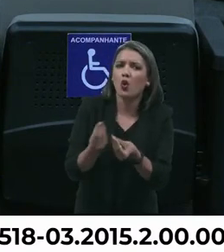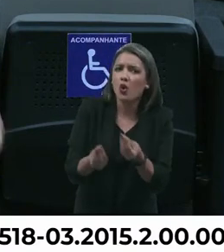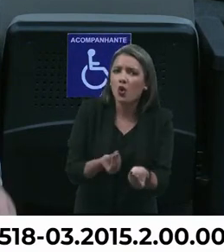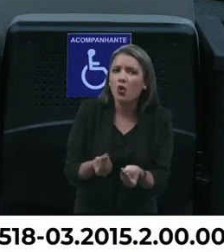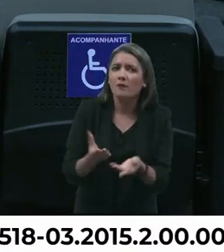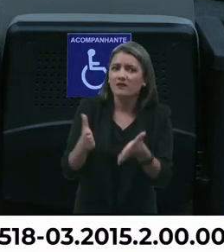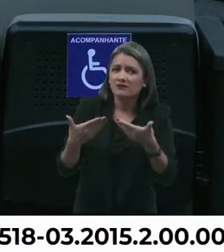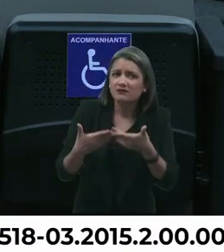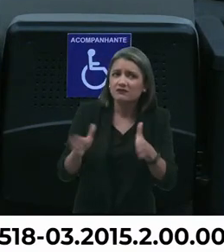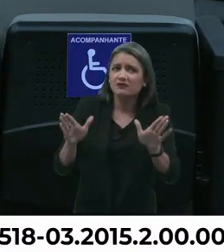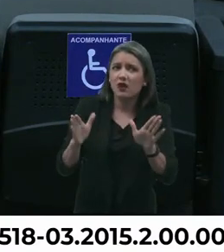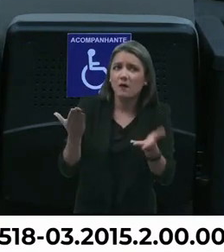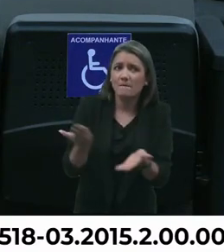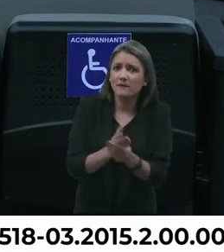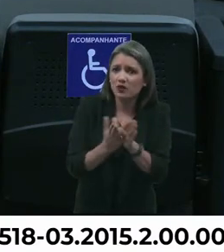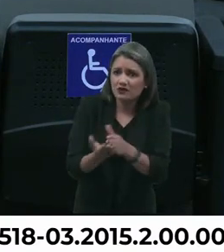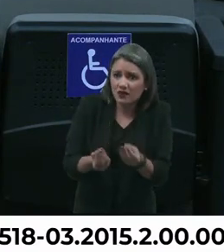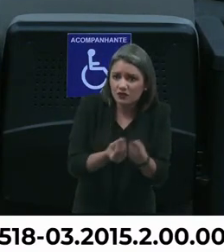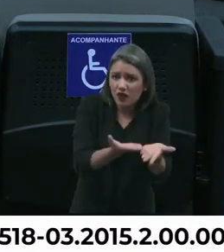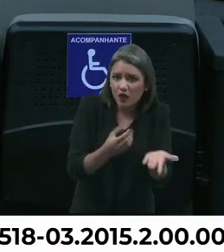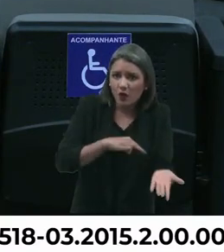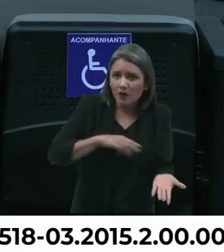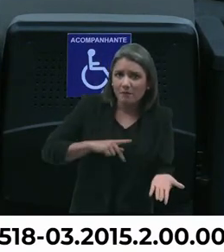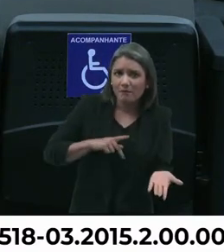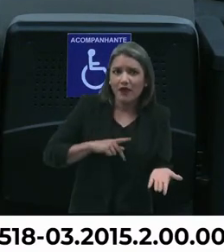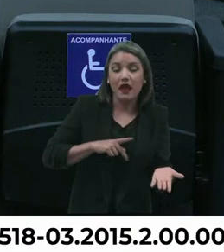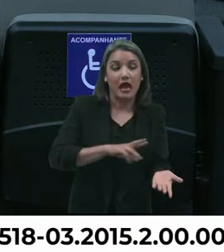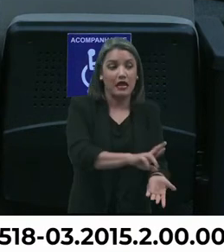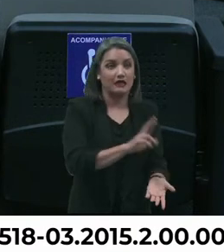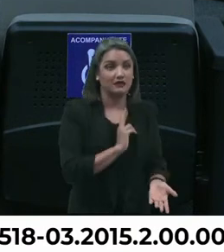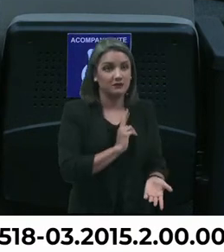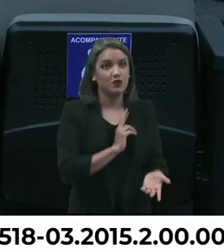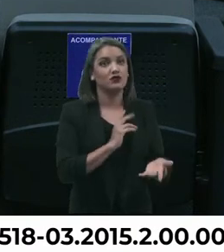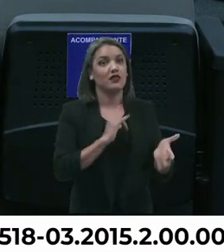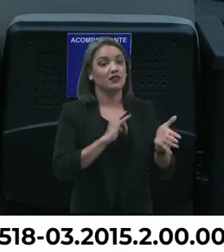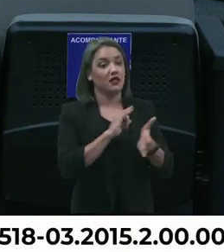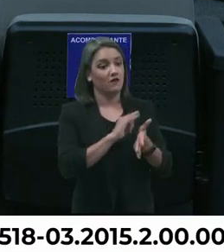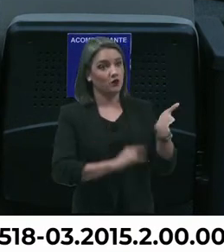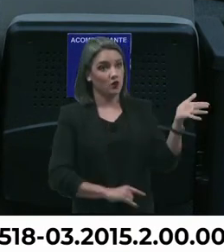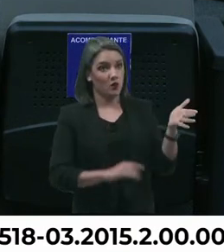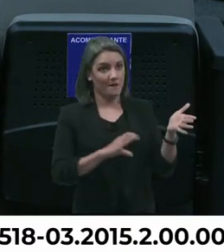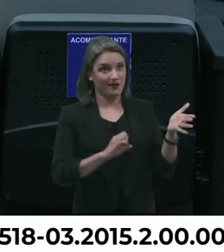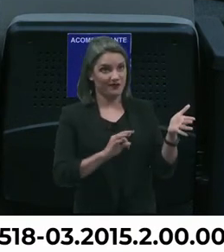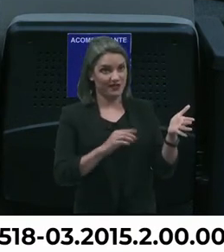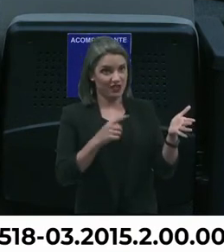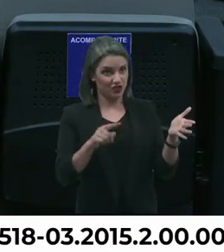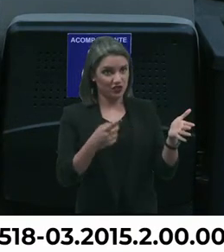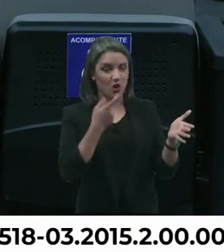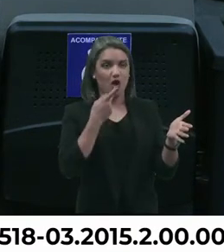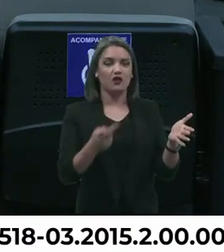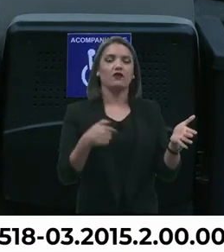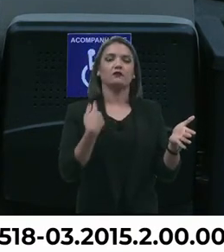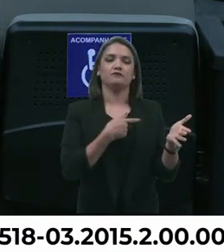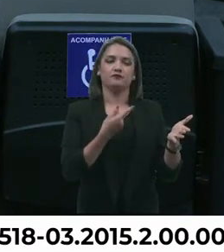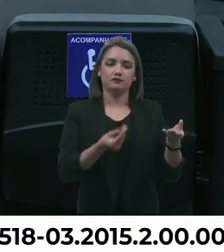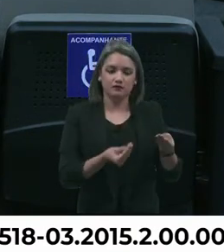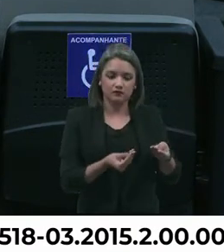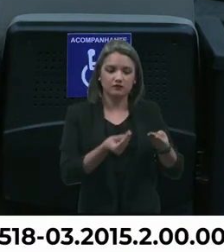você disponibiliza o processo para o MP? A secretaria responde em uma certidão, dizendo que nós